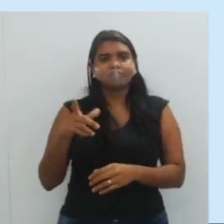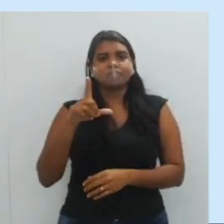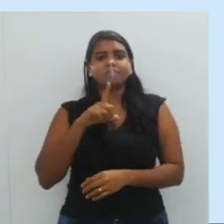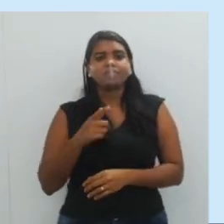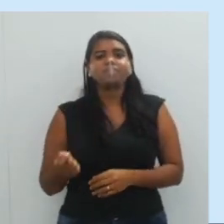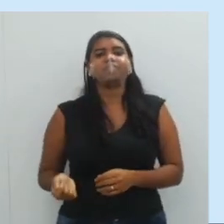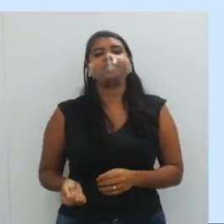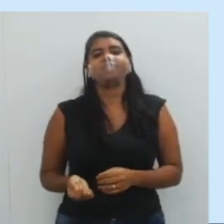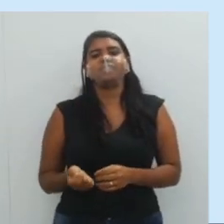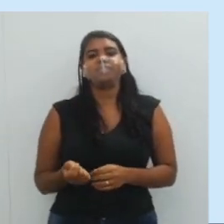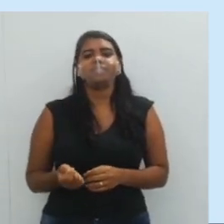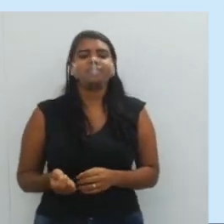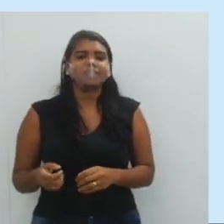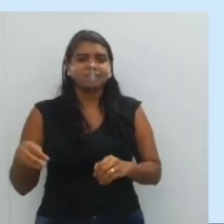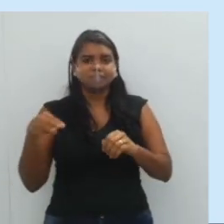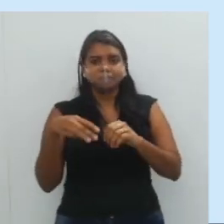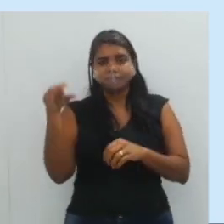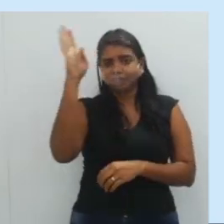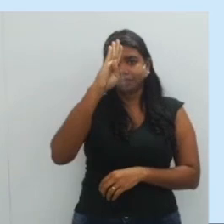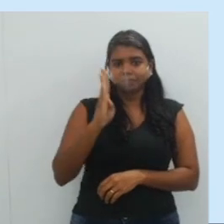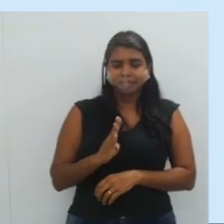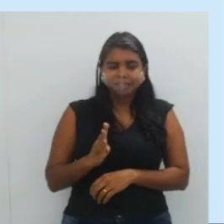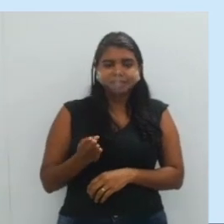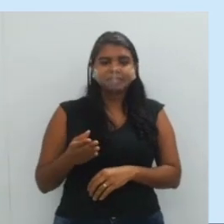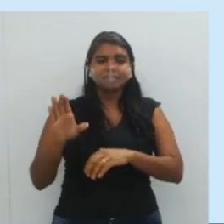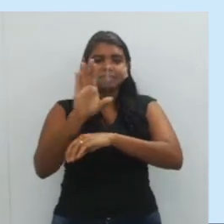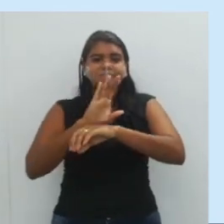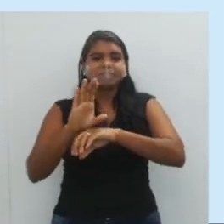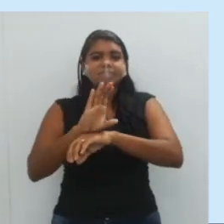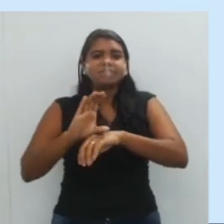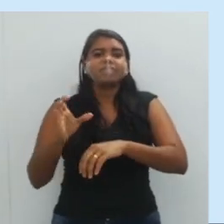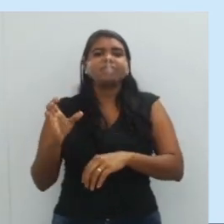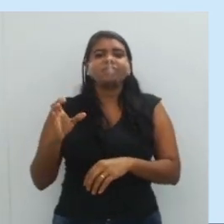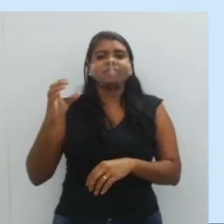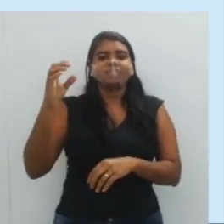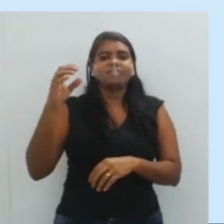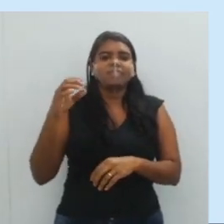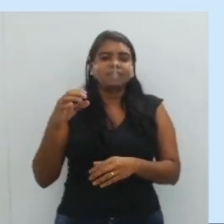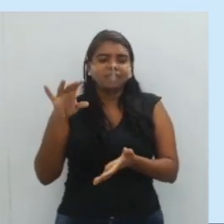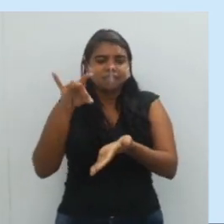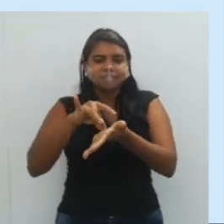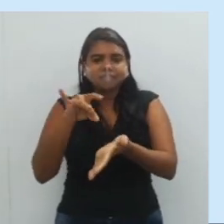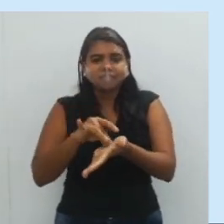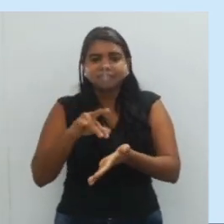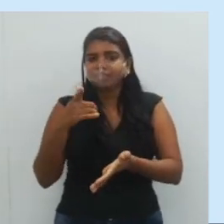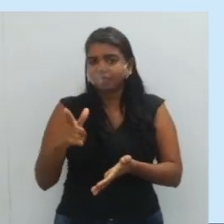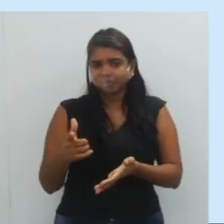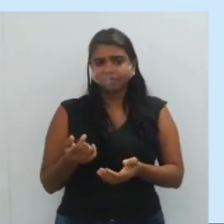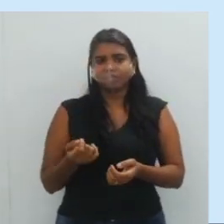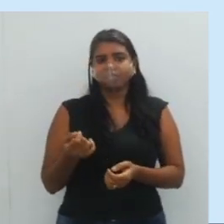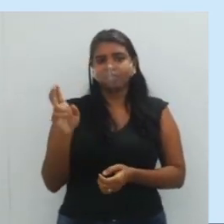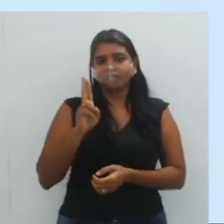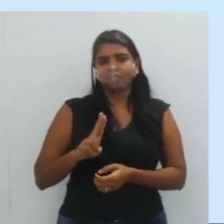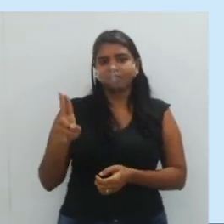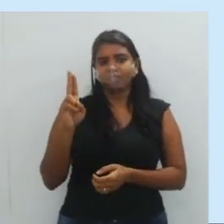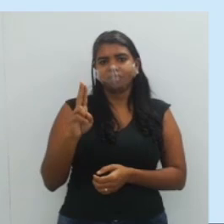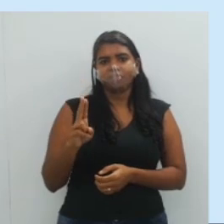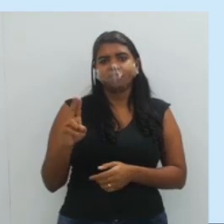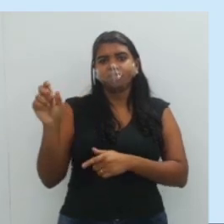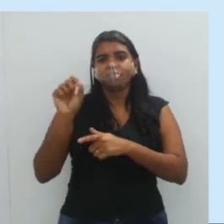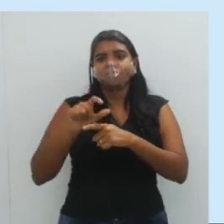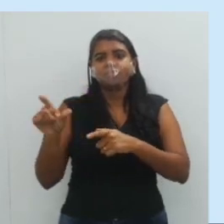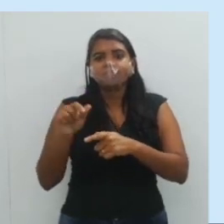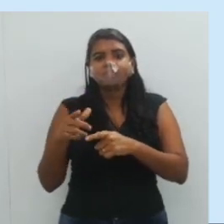Constituição, a Carta Magna Brasileira, quando eu digo Sagrada Verdade que está na Constituição, não estou utilizando com o